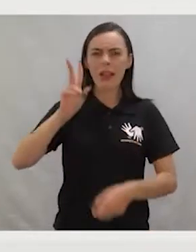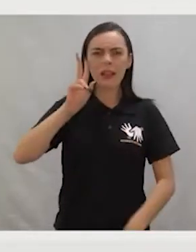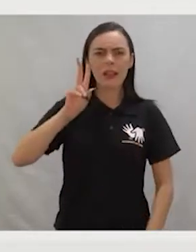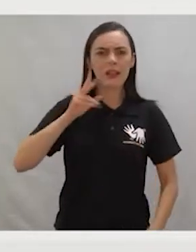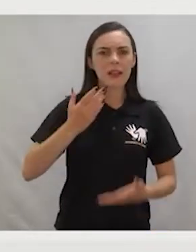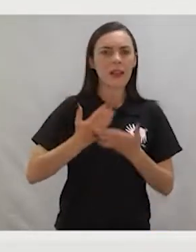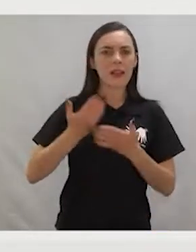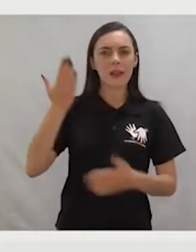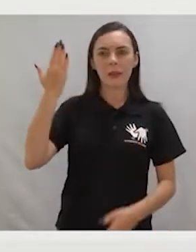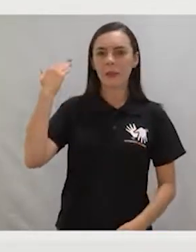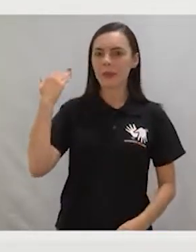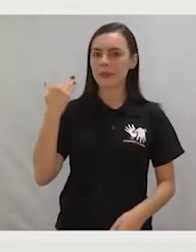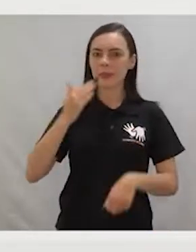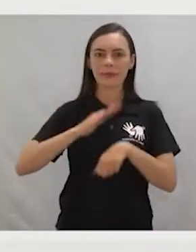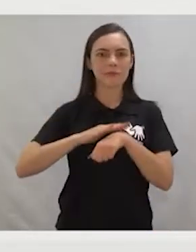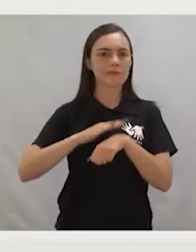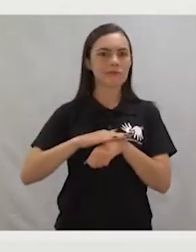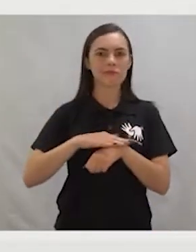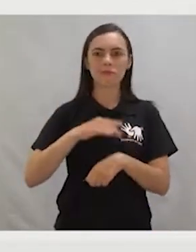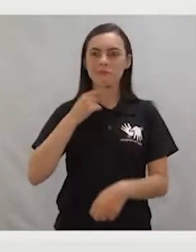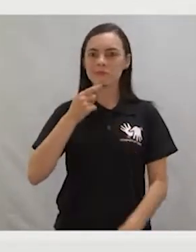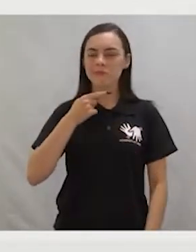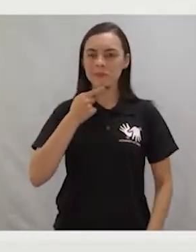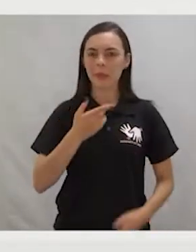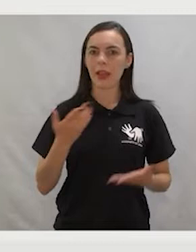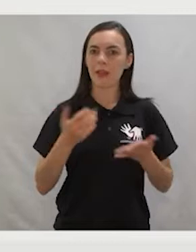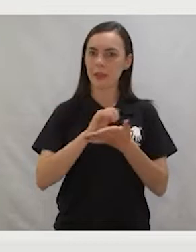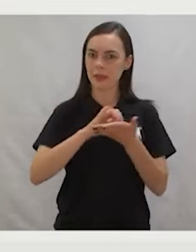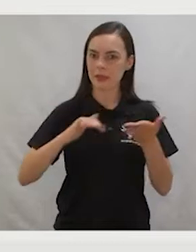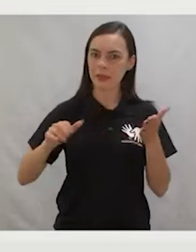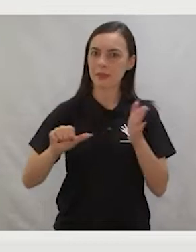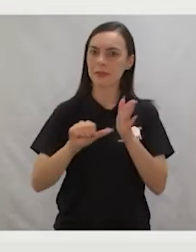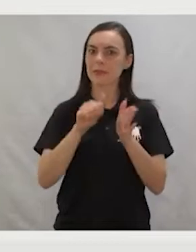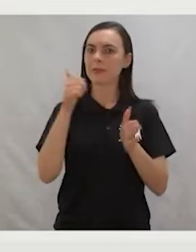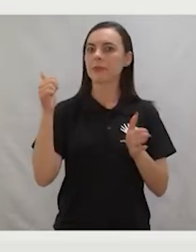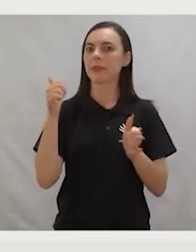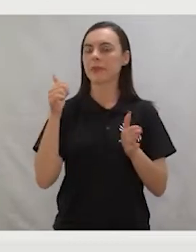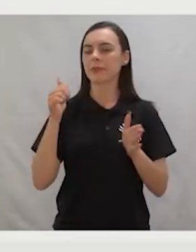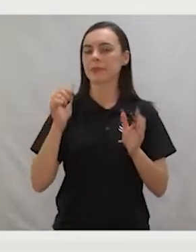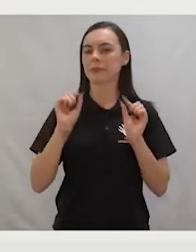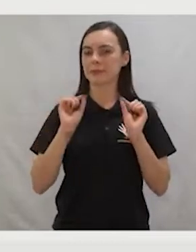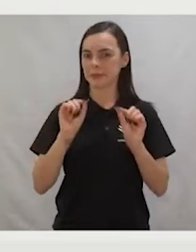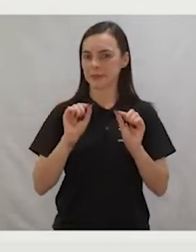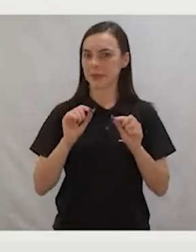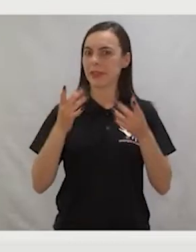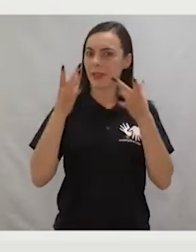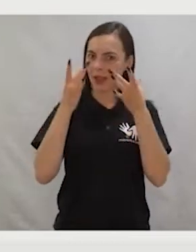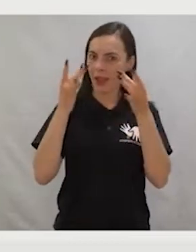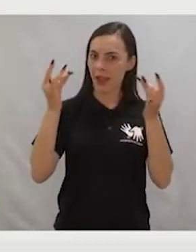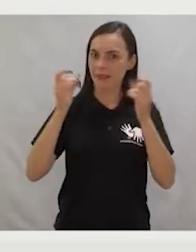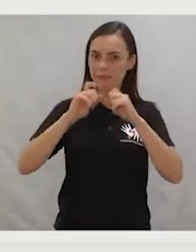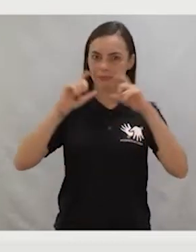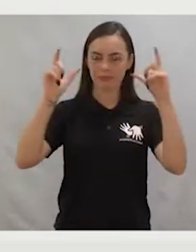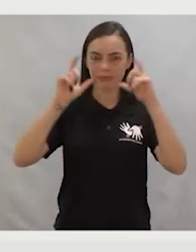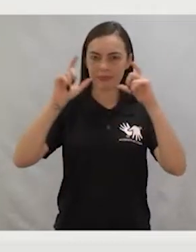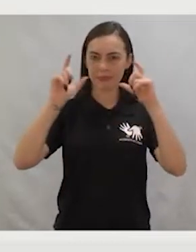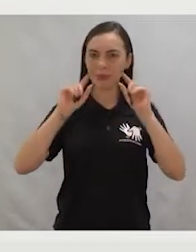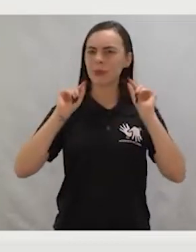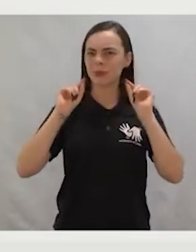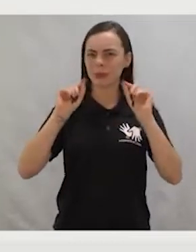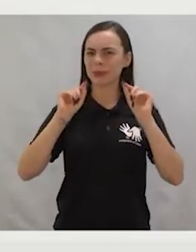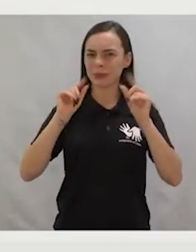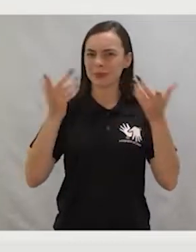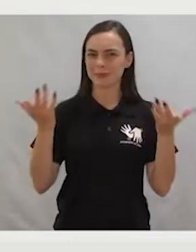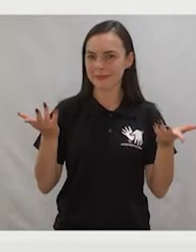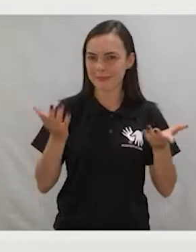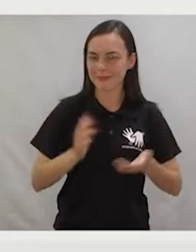aula não deu tempo? Hoje vai ser a primeira atividade que nós vamos fazer. Mão na massa. Fiquem bem ligados ali para saber